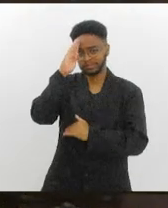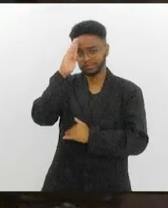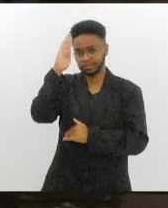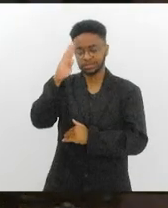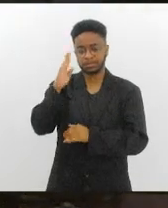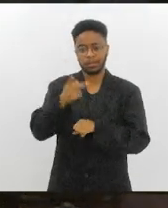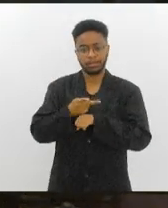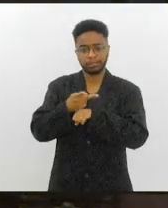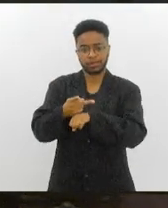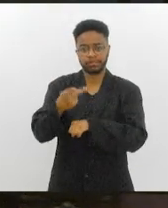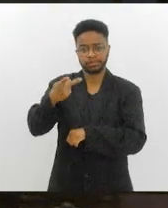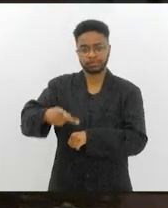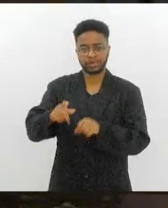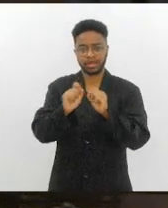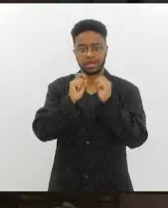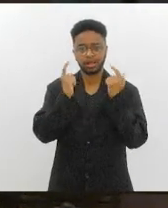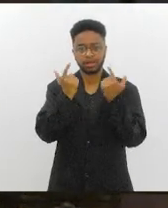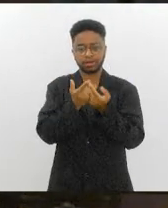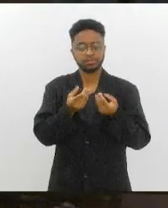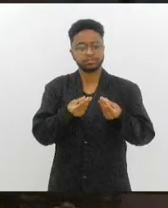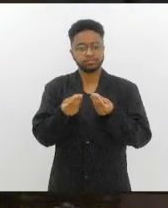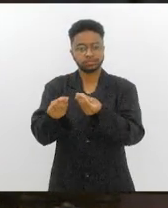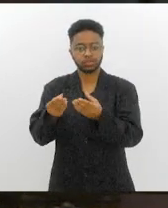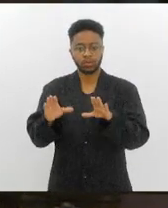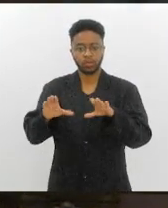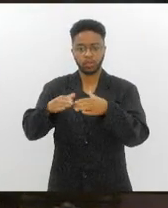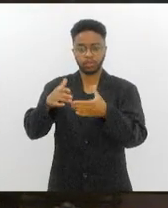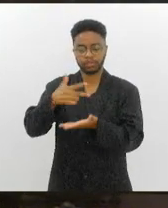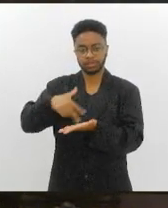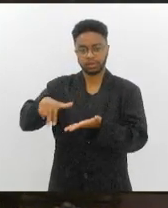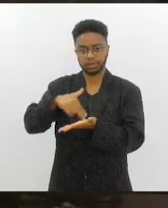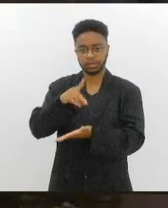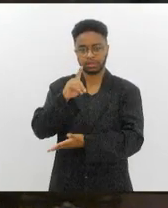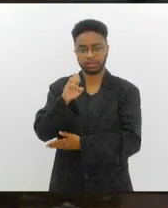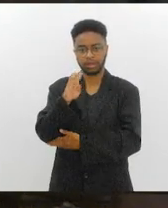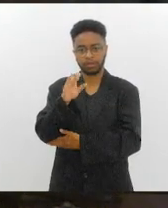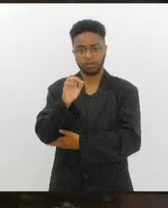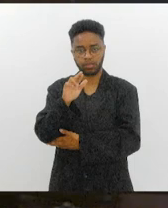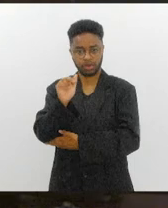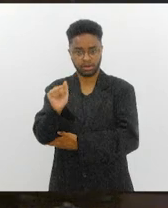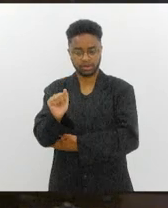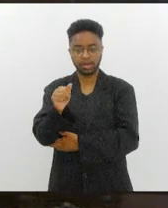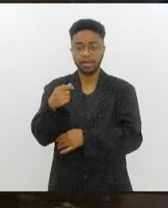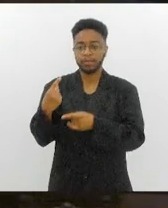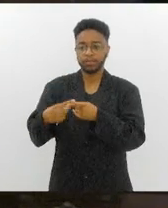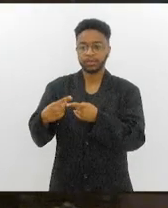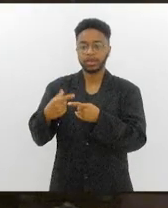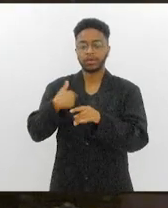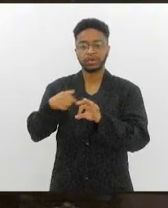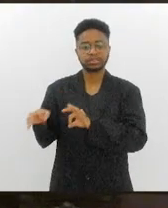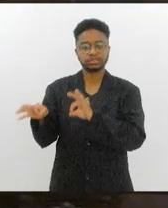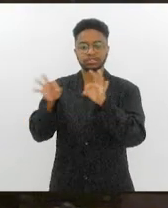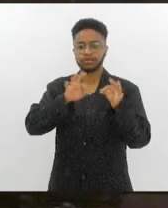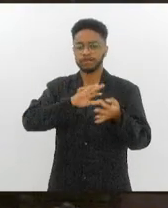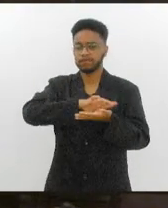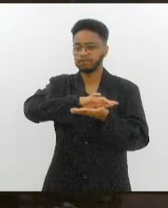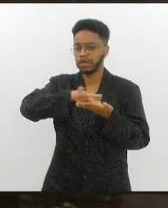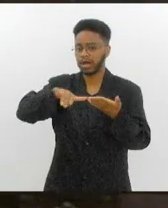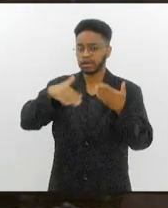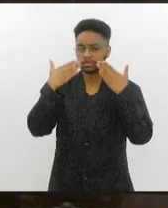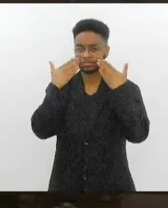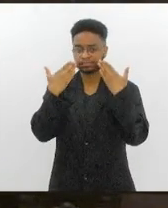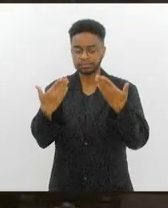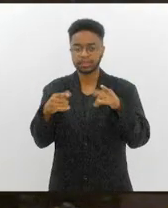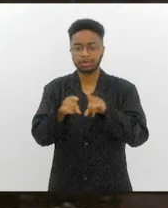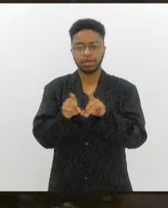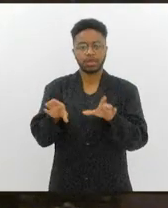parlamento à companhia de dança Débora Koch. Eu assisti vários espetáculos. É uma